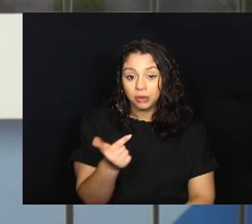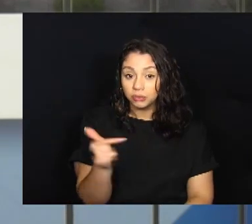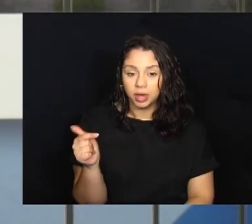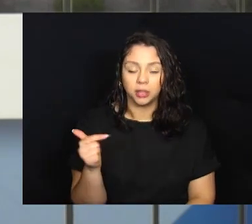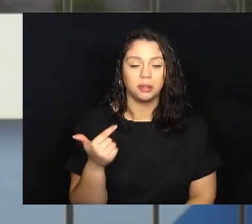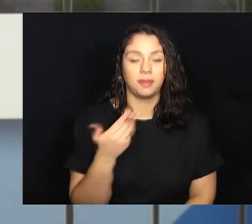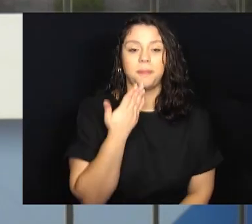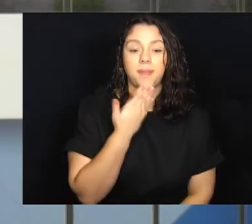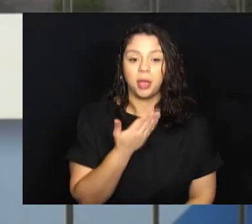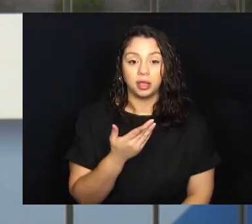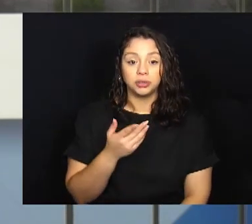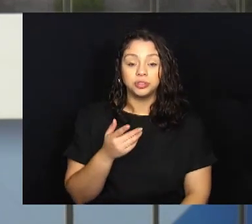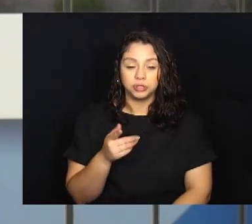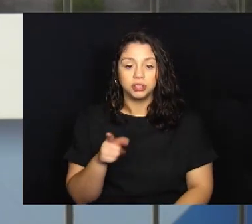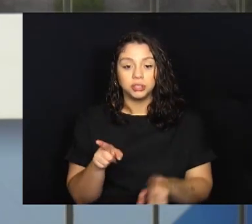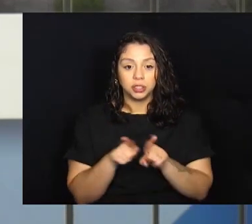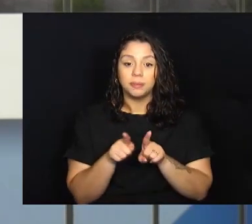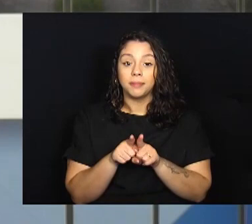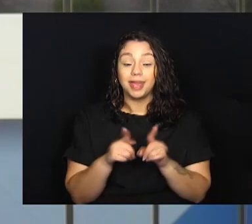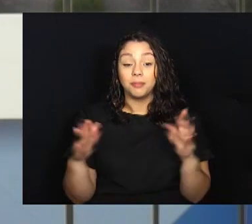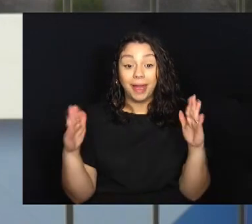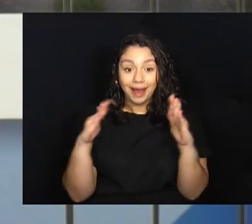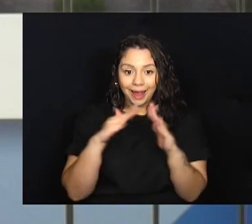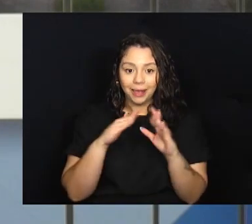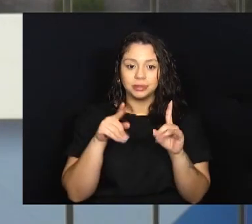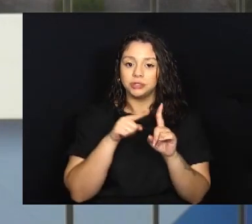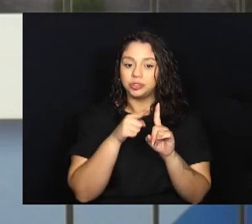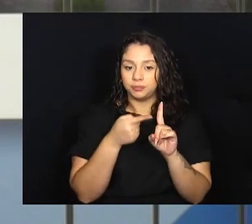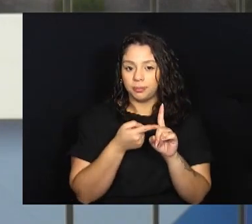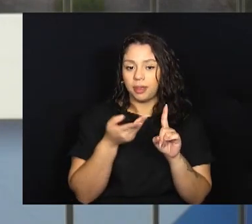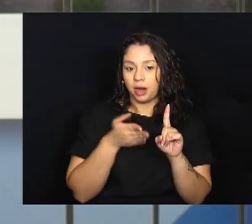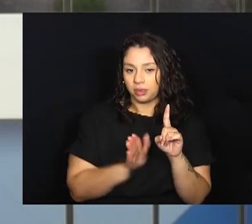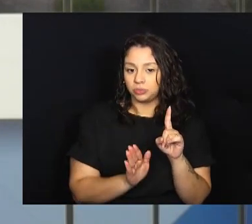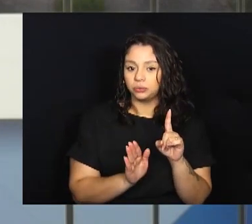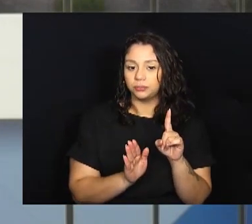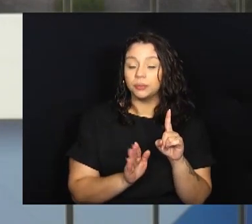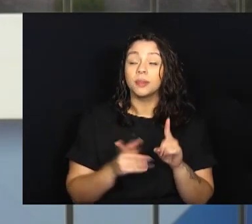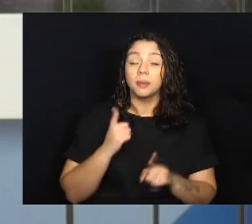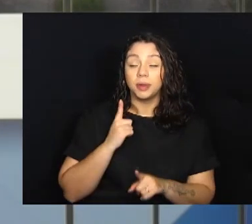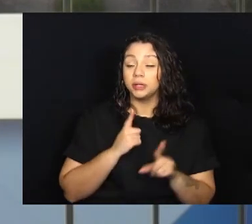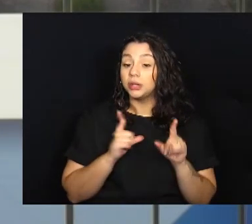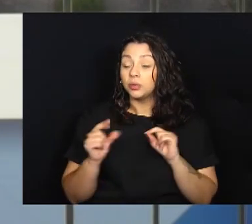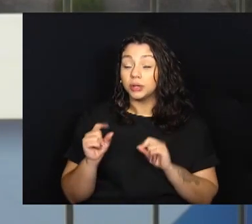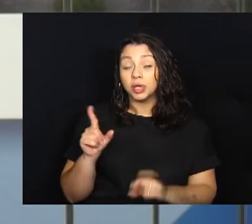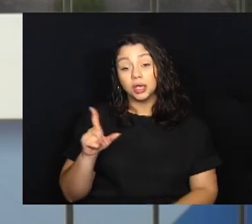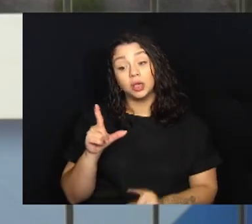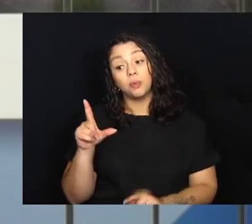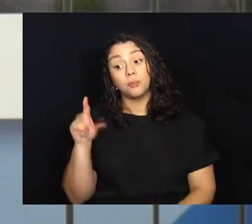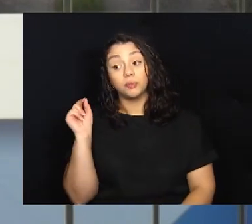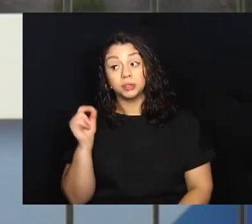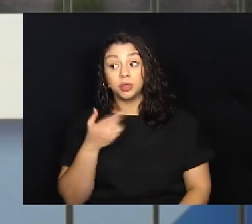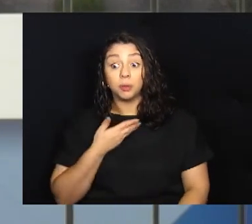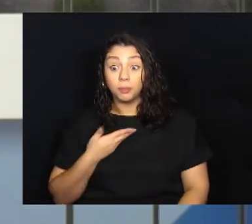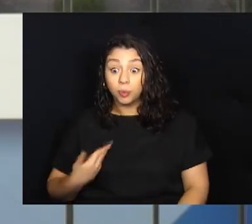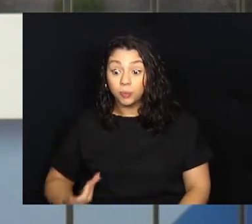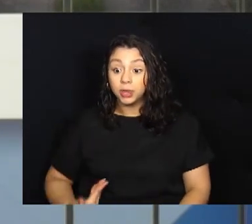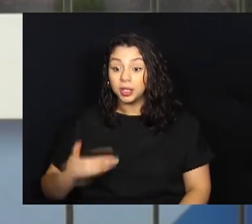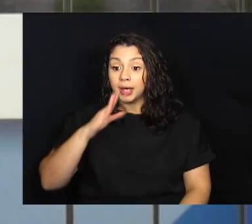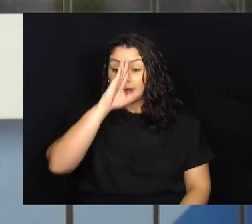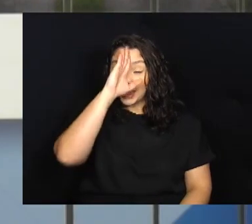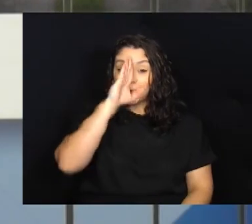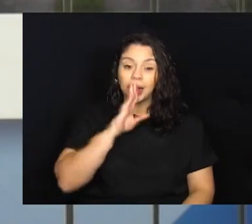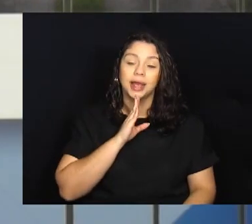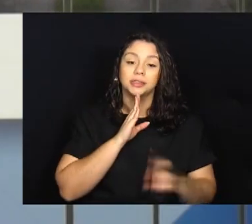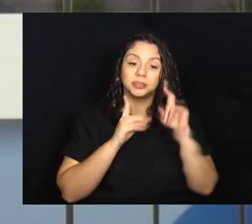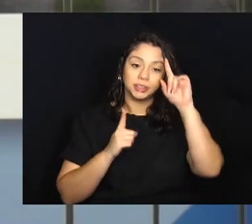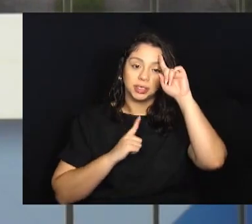reivindicando também a casa de parto em Campinas, né, para que a gente possa ter uma opção pública, gratuita, que